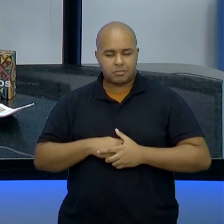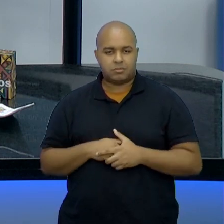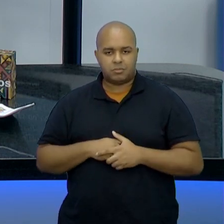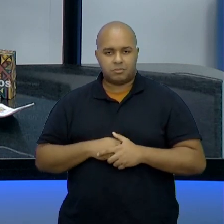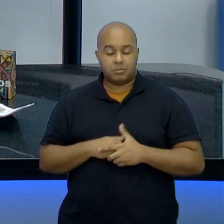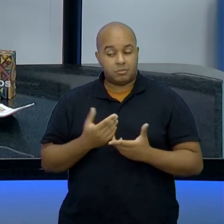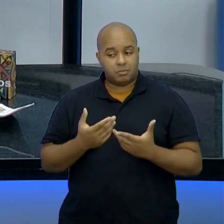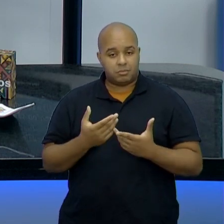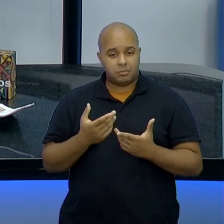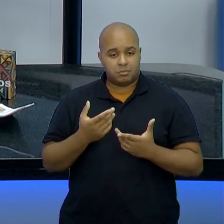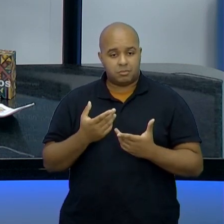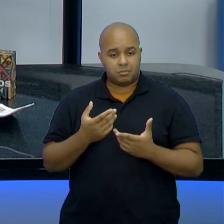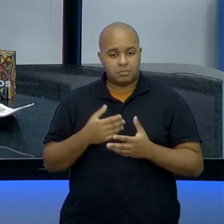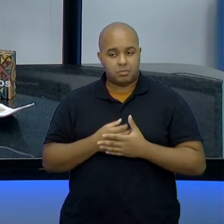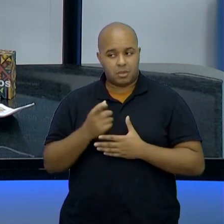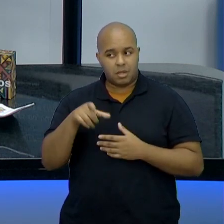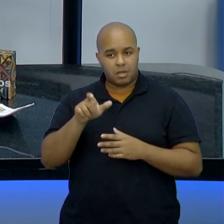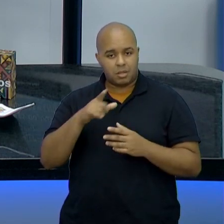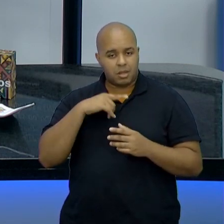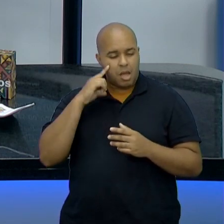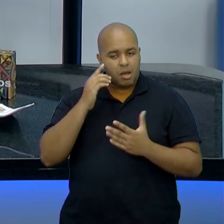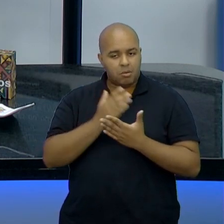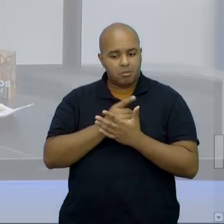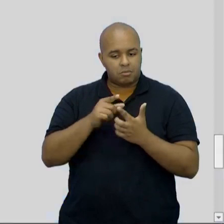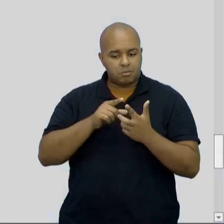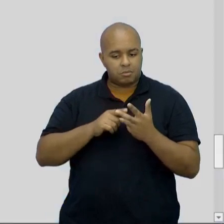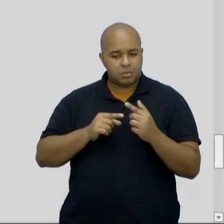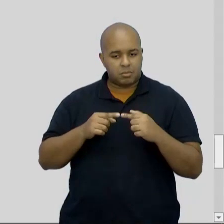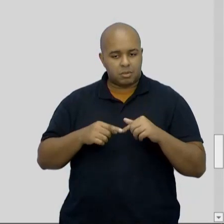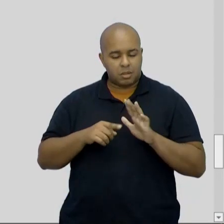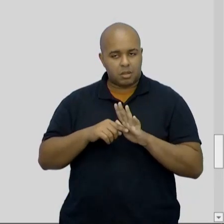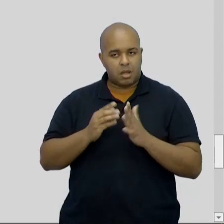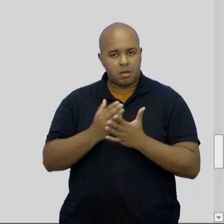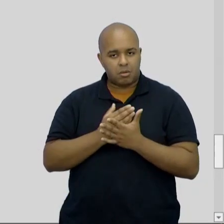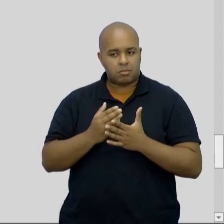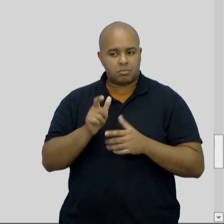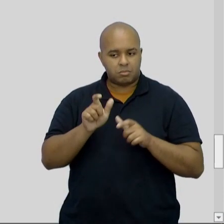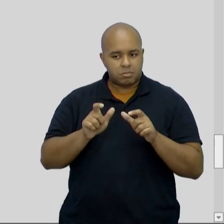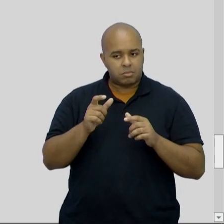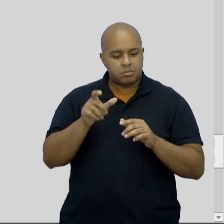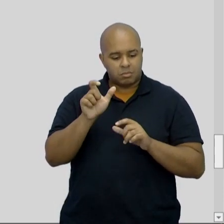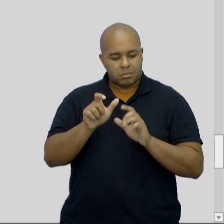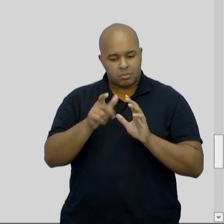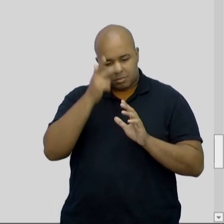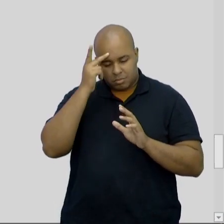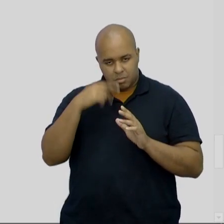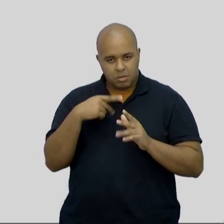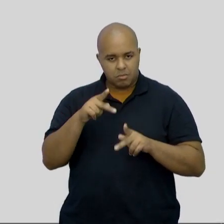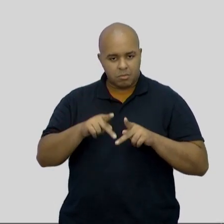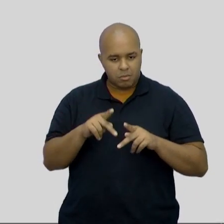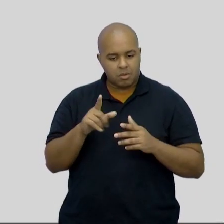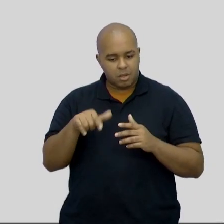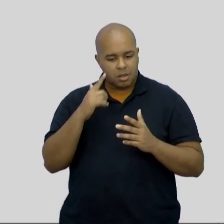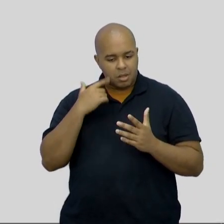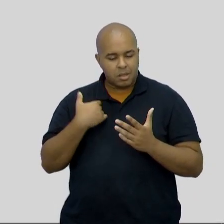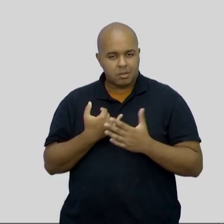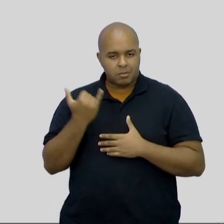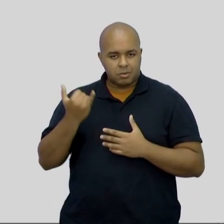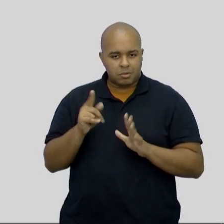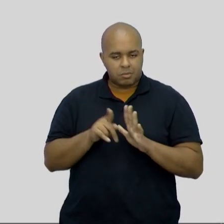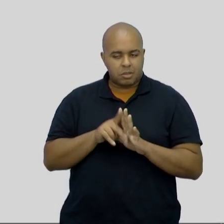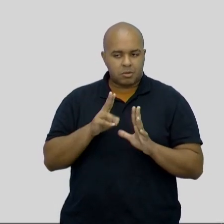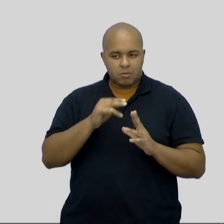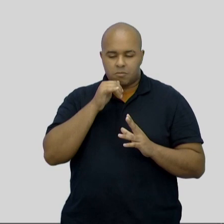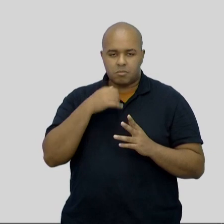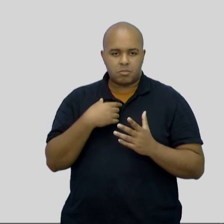portuguesa. Então, aqui tem alguns elementos voltados a algumas personalidades, alguns povos que são importantes,